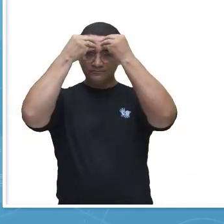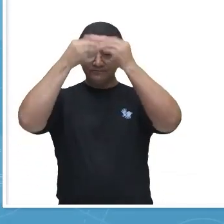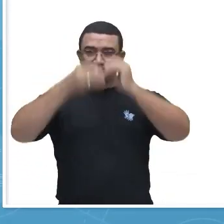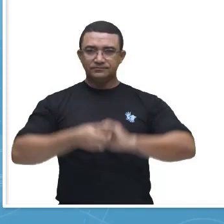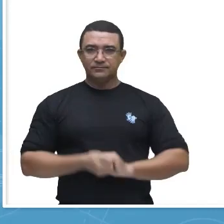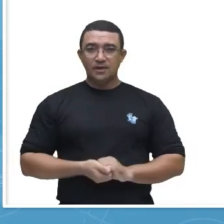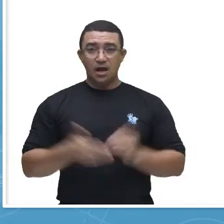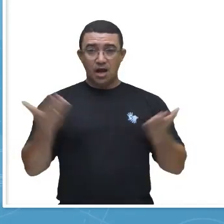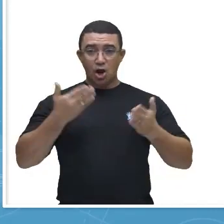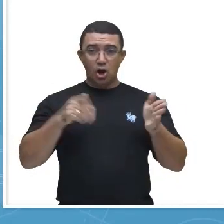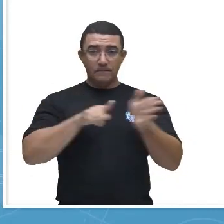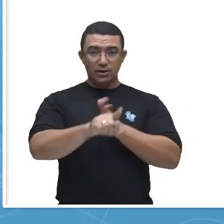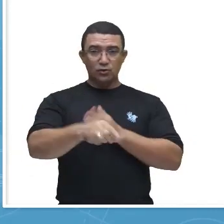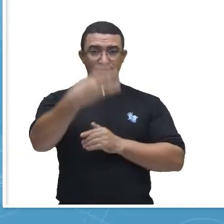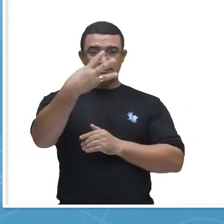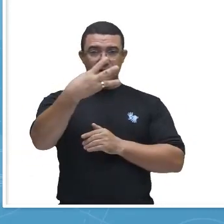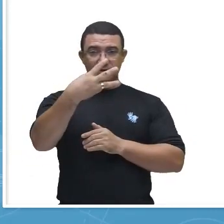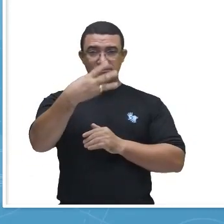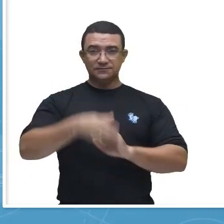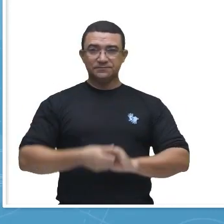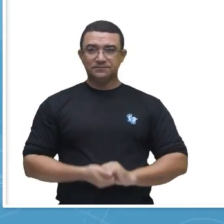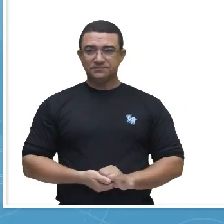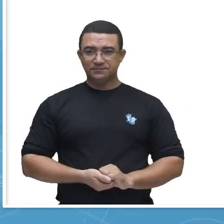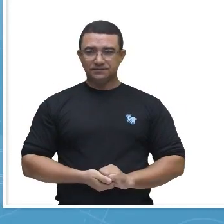nossa terceira questão de geografia.